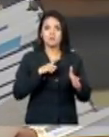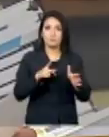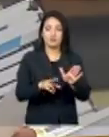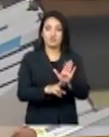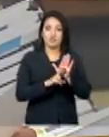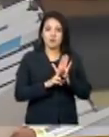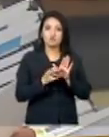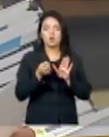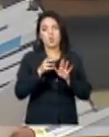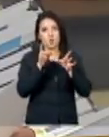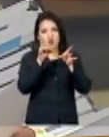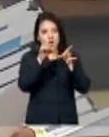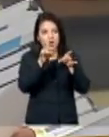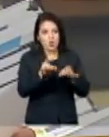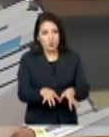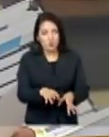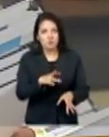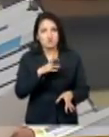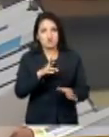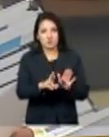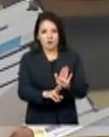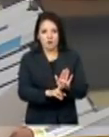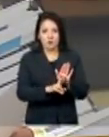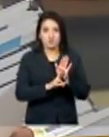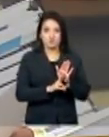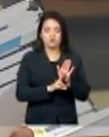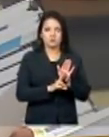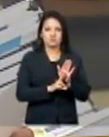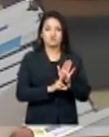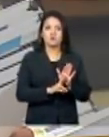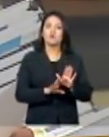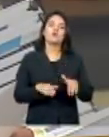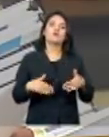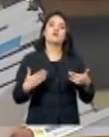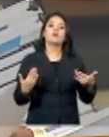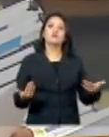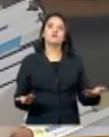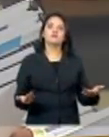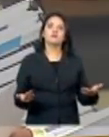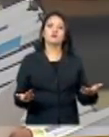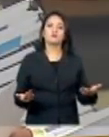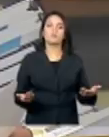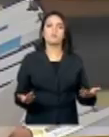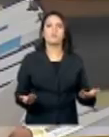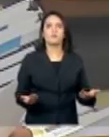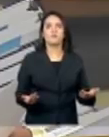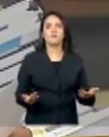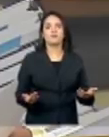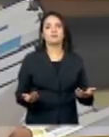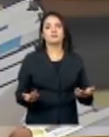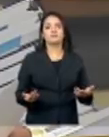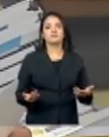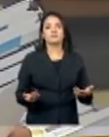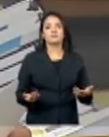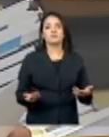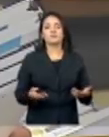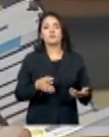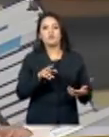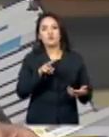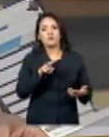recuo do recurso reputa se a existente a repercussão geral